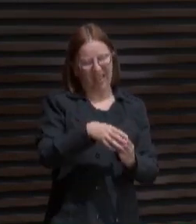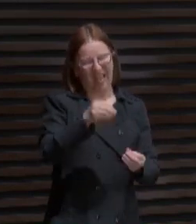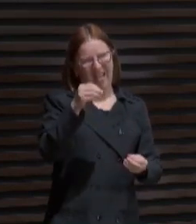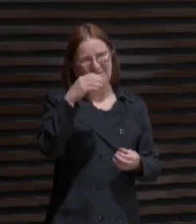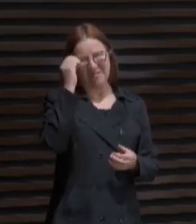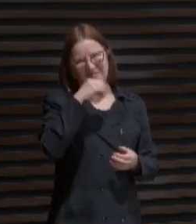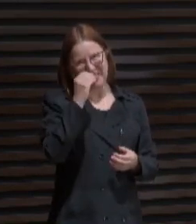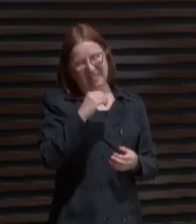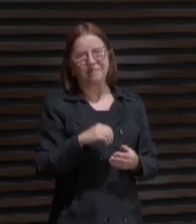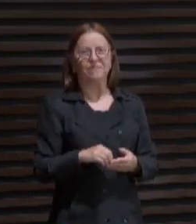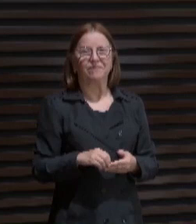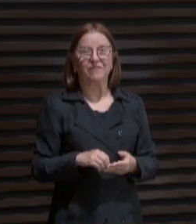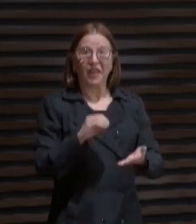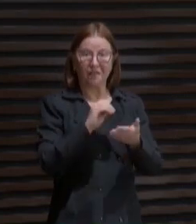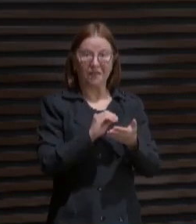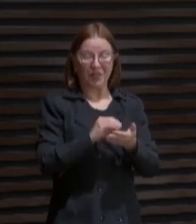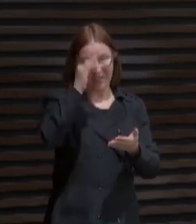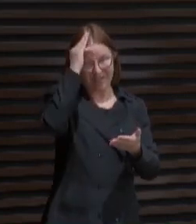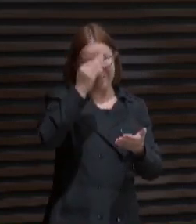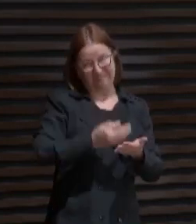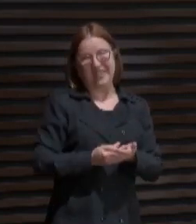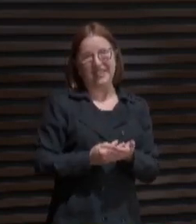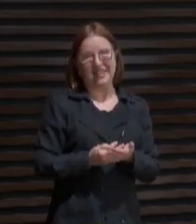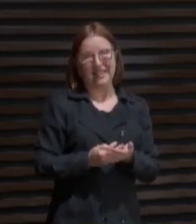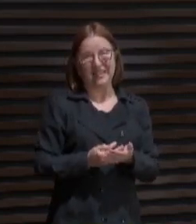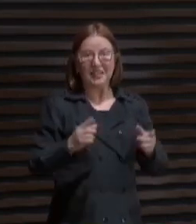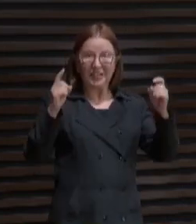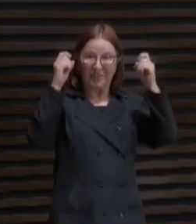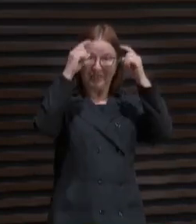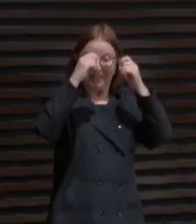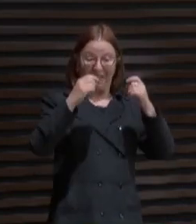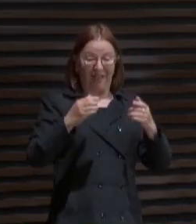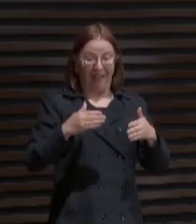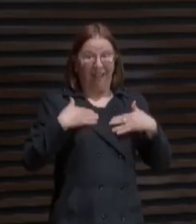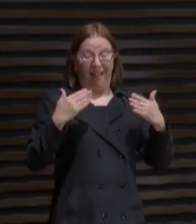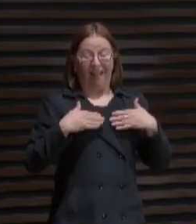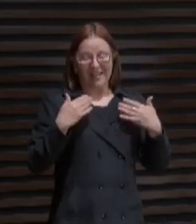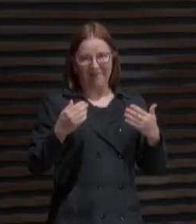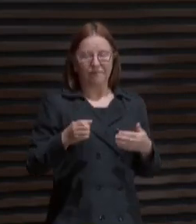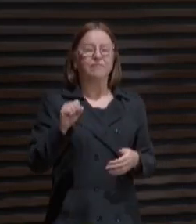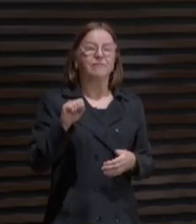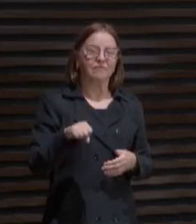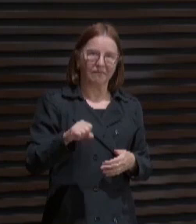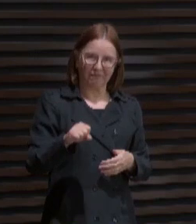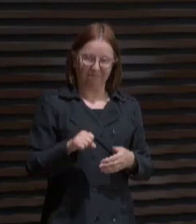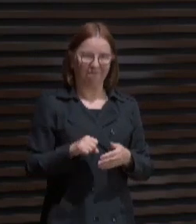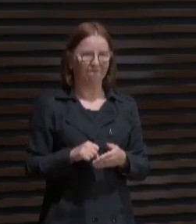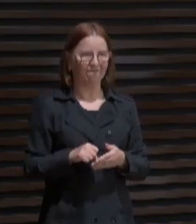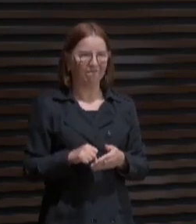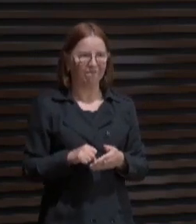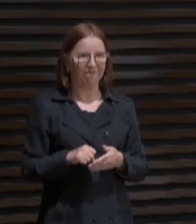da fé e a dificuldade de gozar a alegria. Sim, com a morte